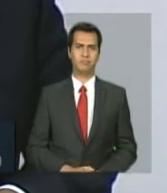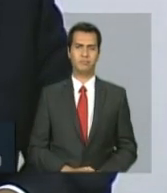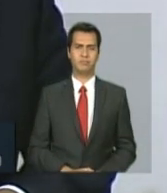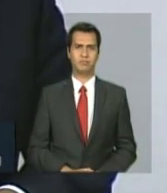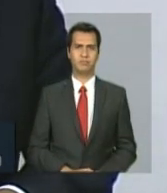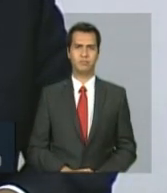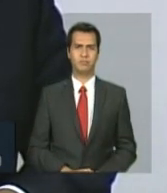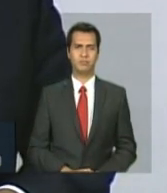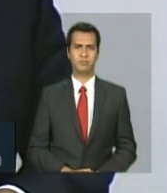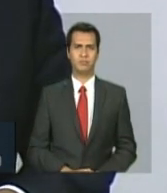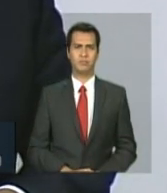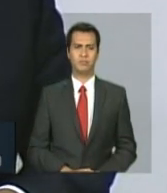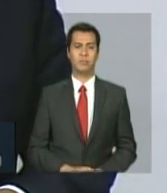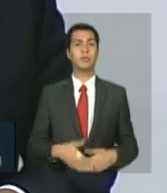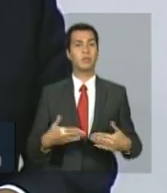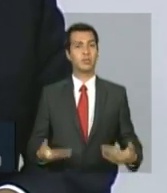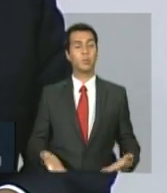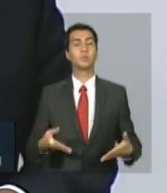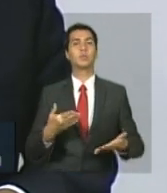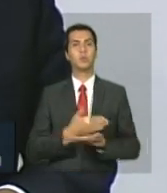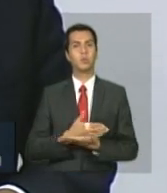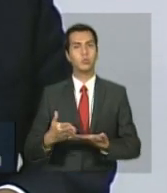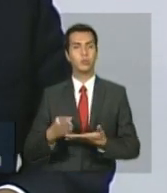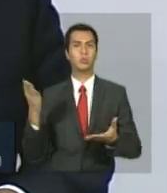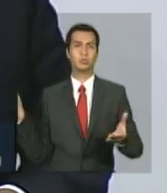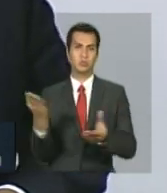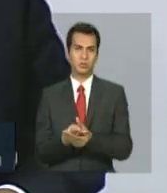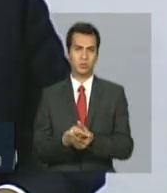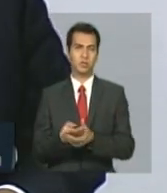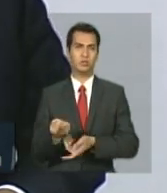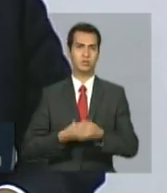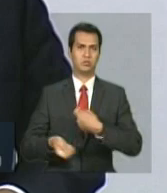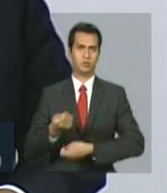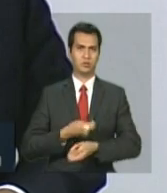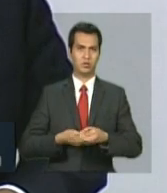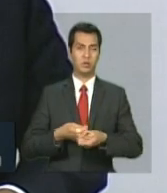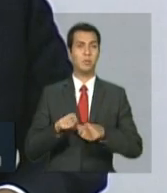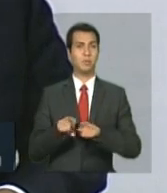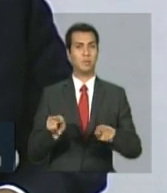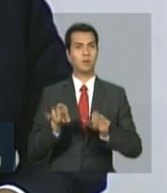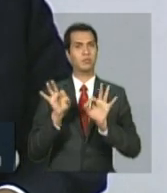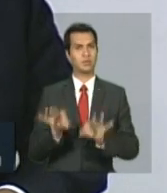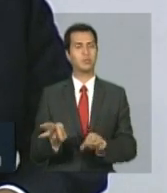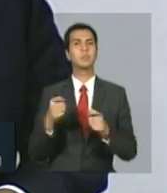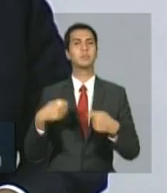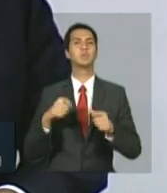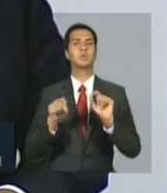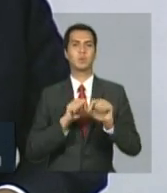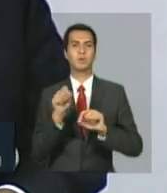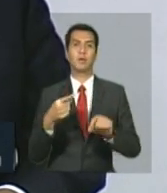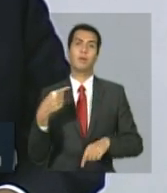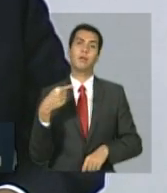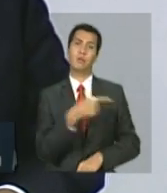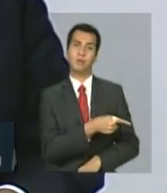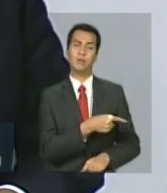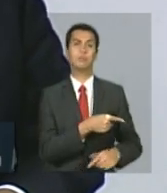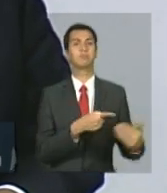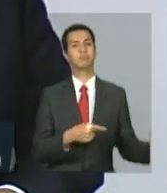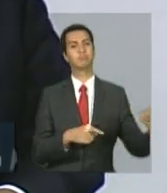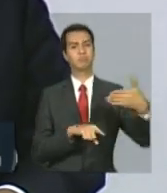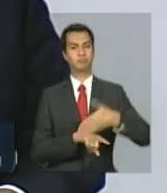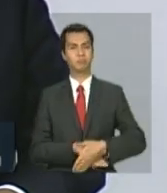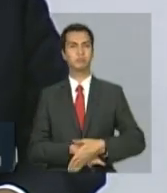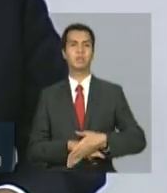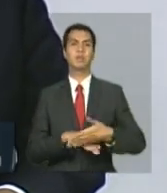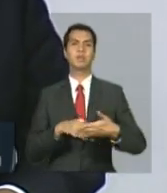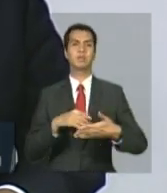O devido processo administrativo determina que é preciso dar audiência à parte. O que é que nós fizemos?